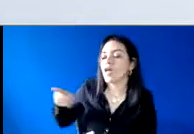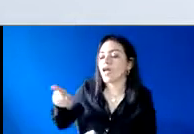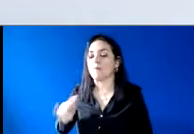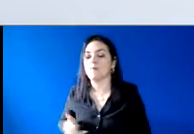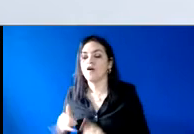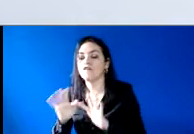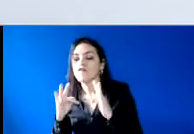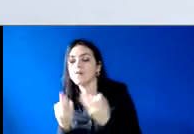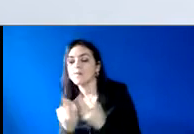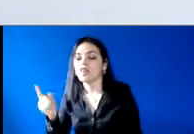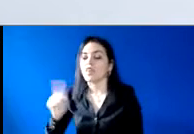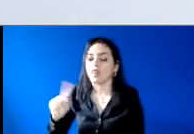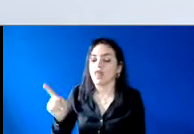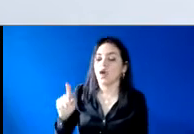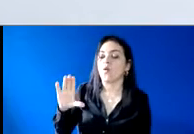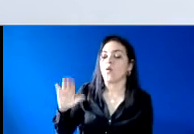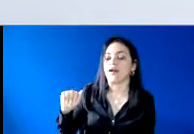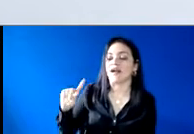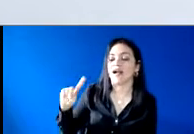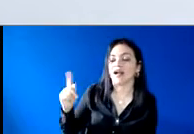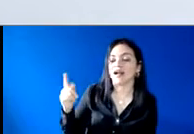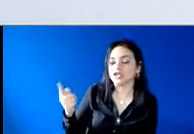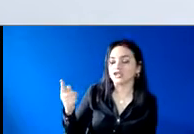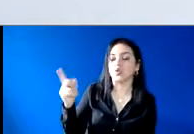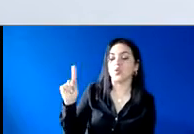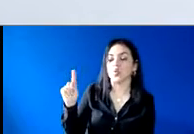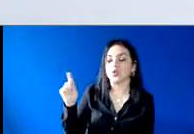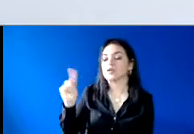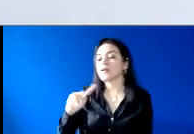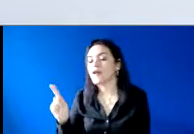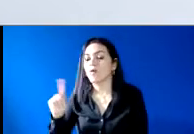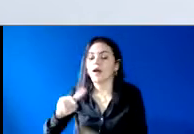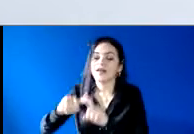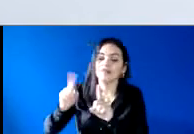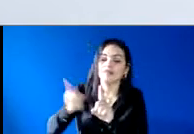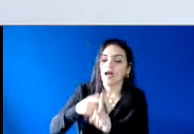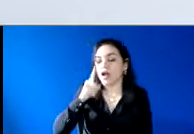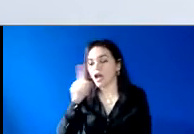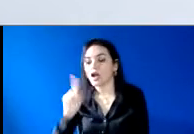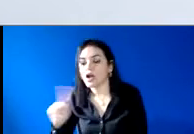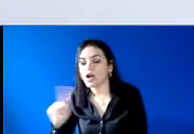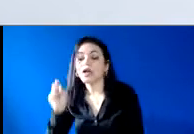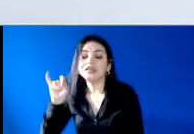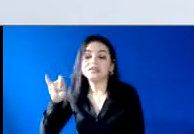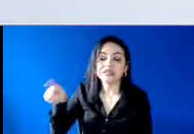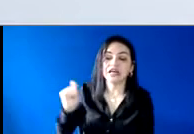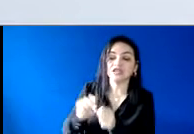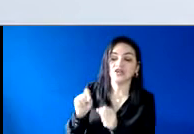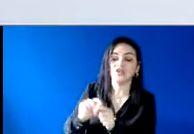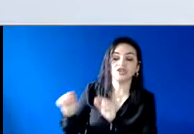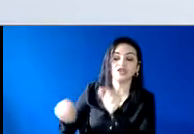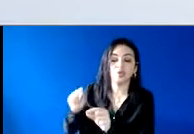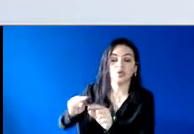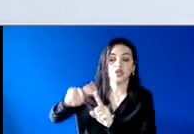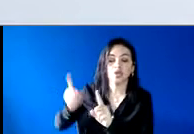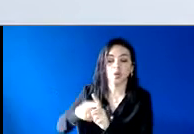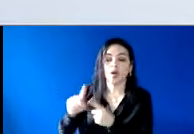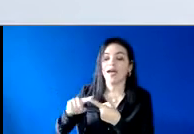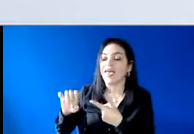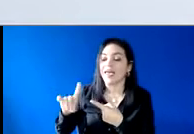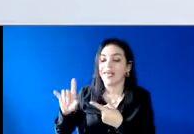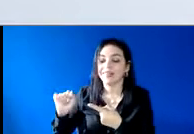elas não são, se elas estão no CAD único, se elas não estão, se elas são gestantes de risco, se elas não estão, se elas estão fazendo proteinúria, se elas estão fazendo edema, se elas estão